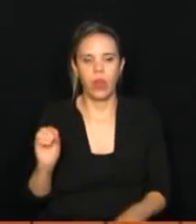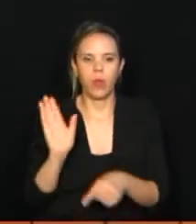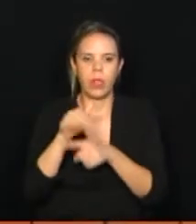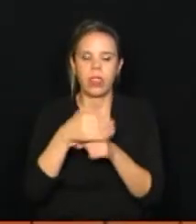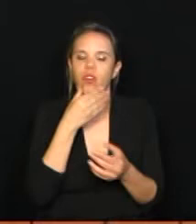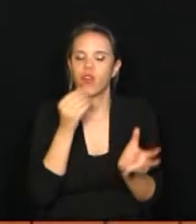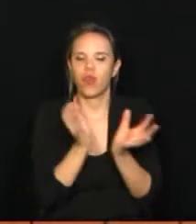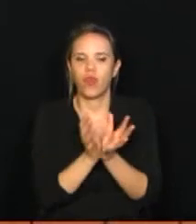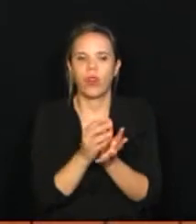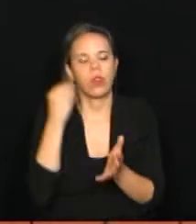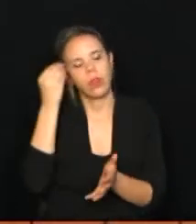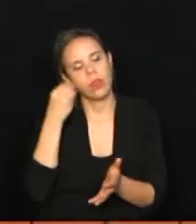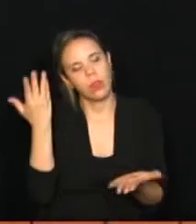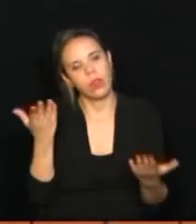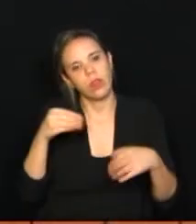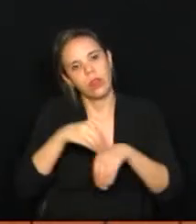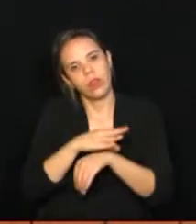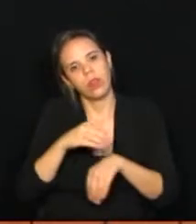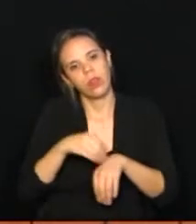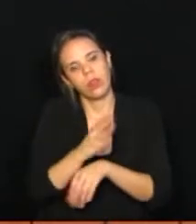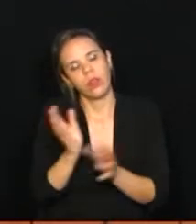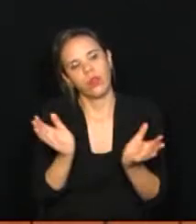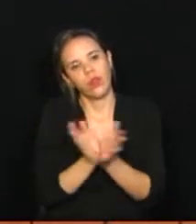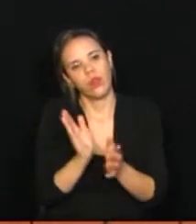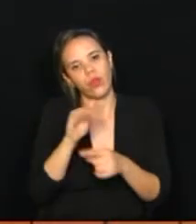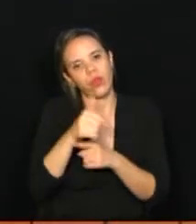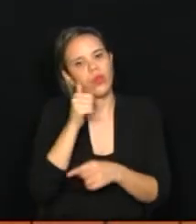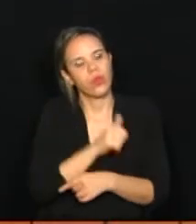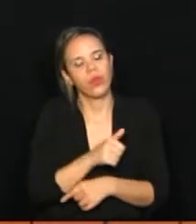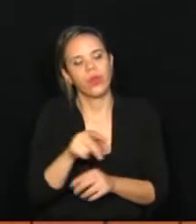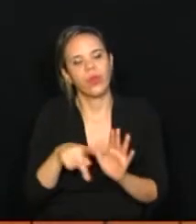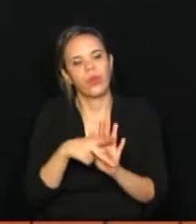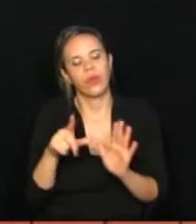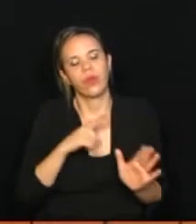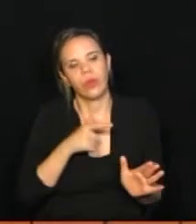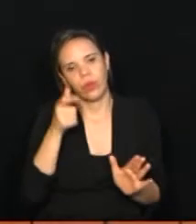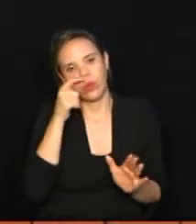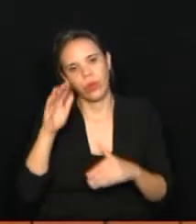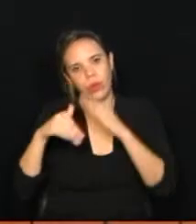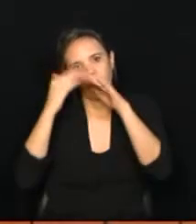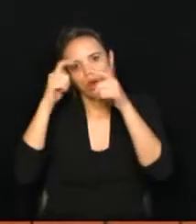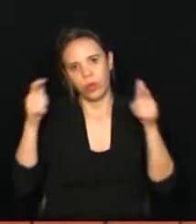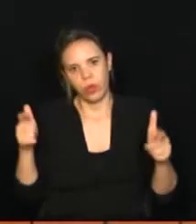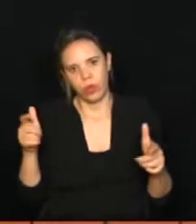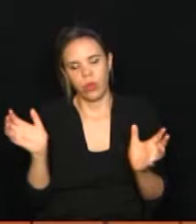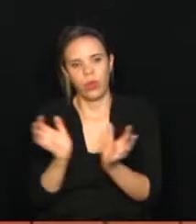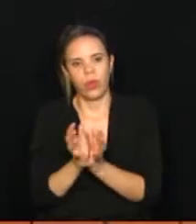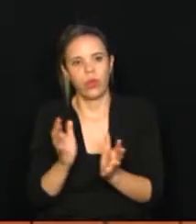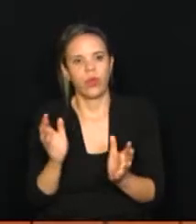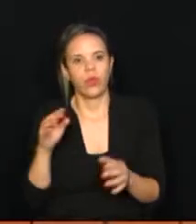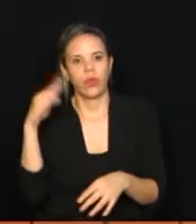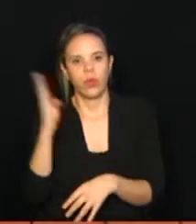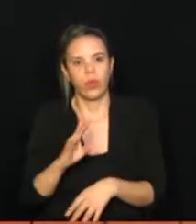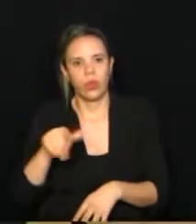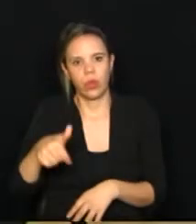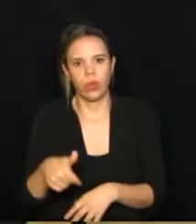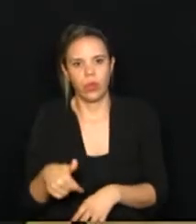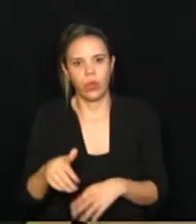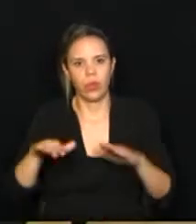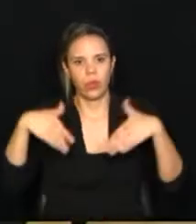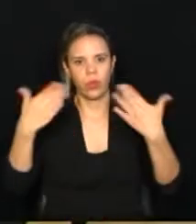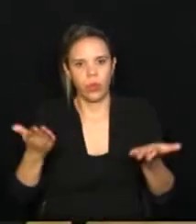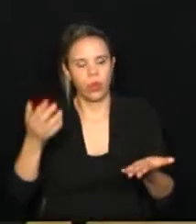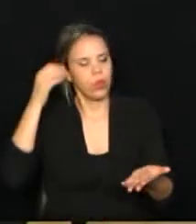agora com essa experiência no basquete feminino, você tem visto evolução então na seleção depois de ficar fora dos